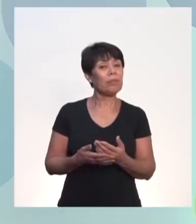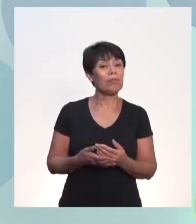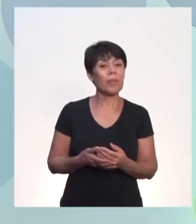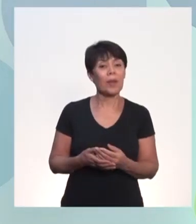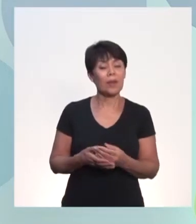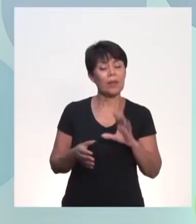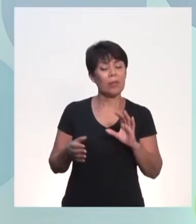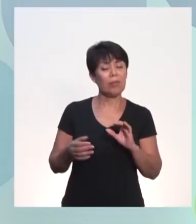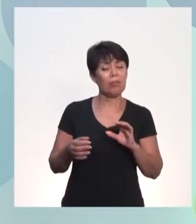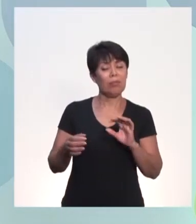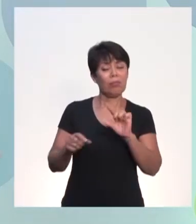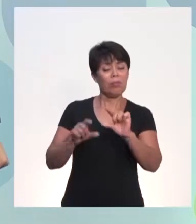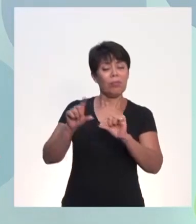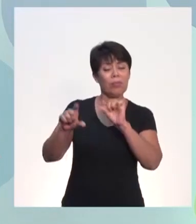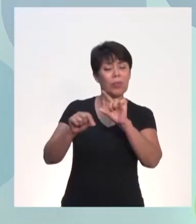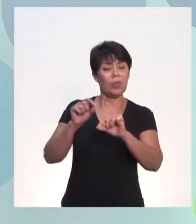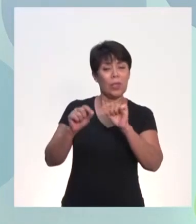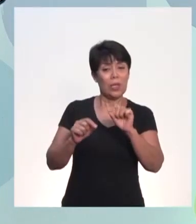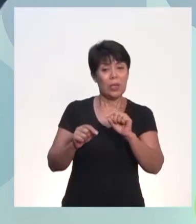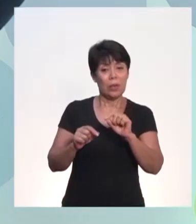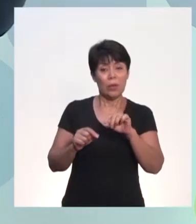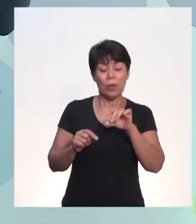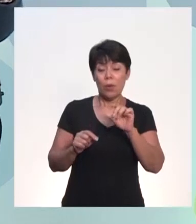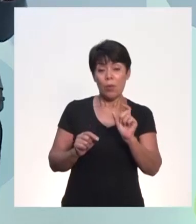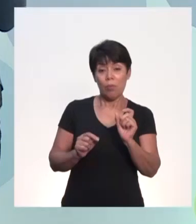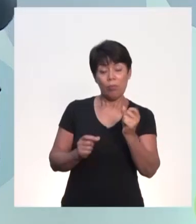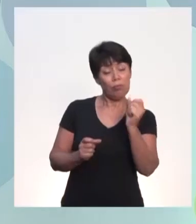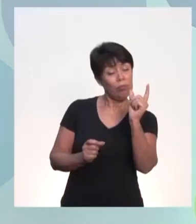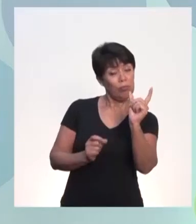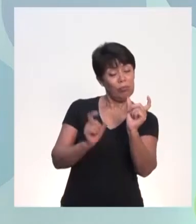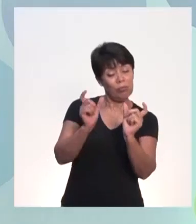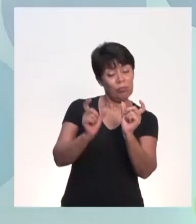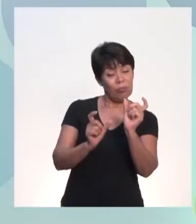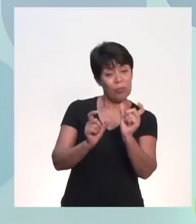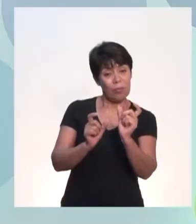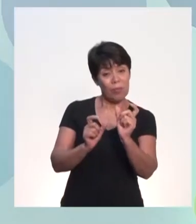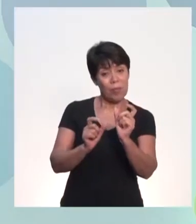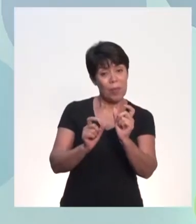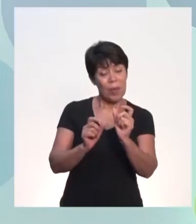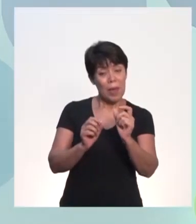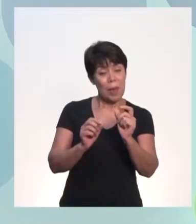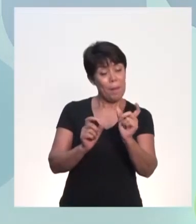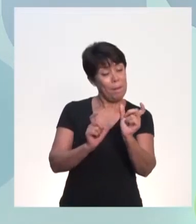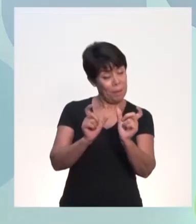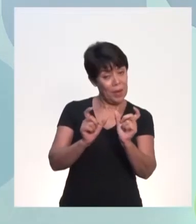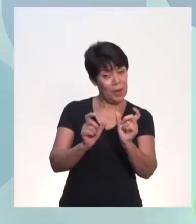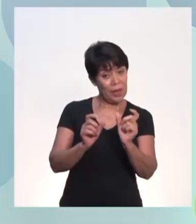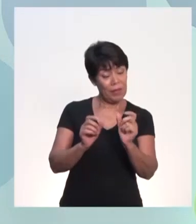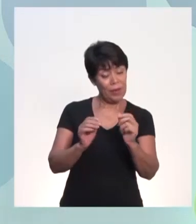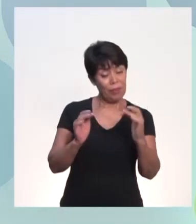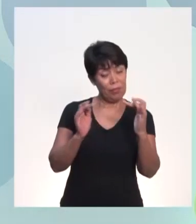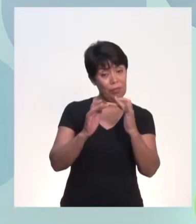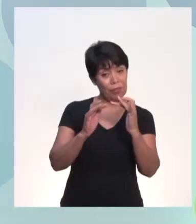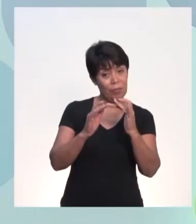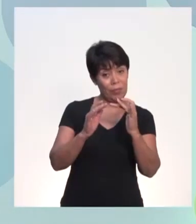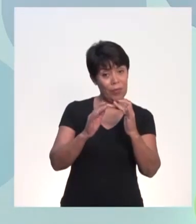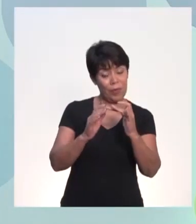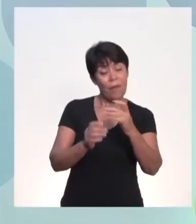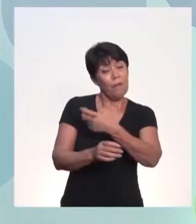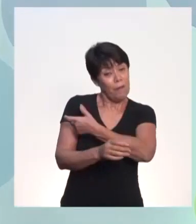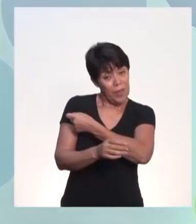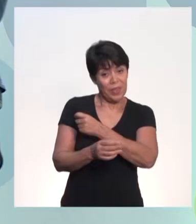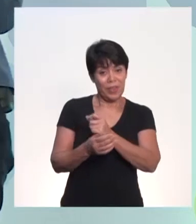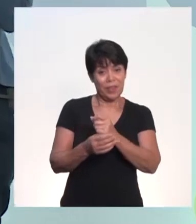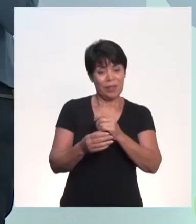elencou aqui, a gente grifou no texto, alguns conceitos, algumas coisas que estão relacionadas à própria vacina